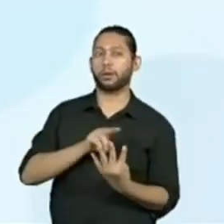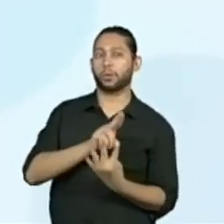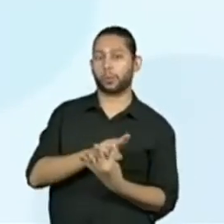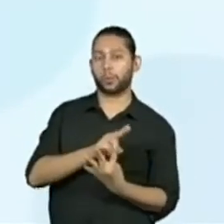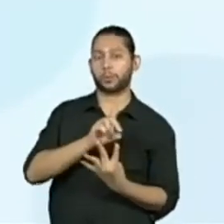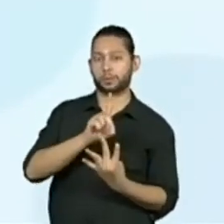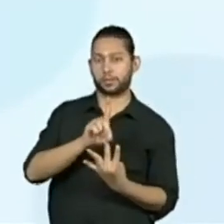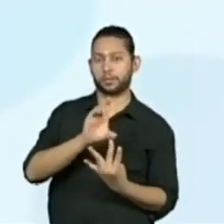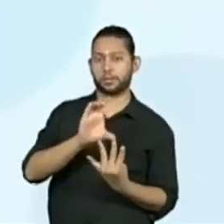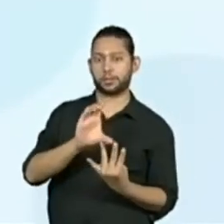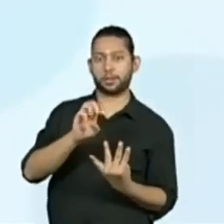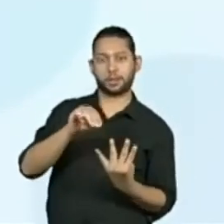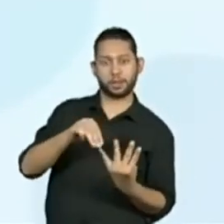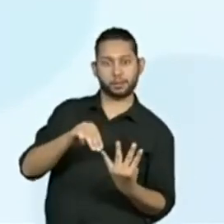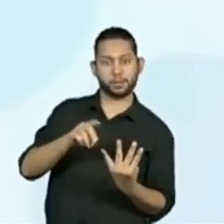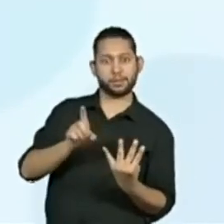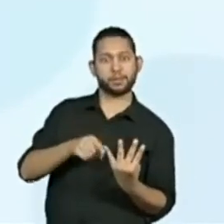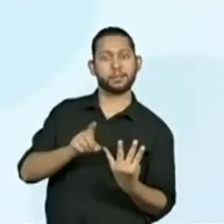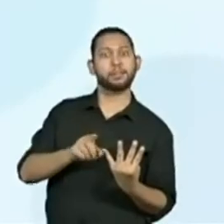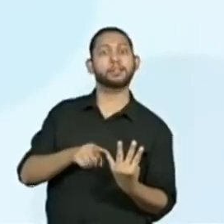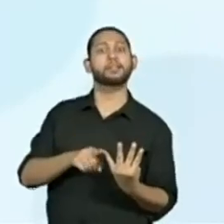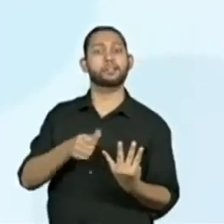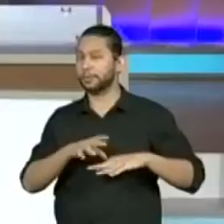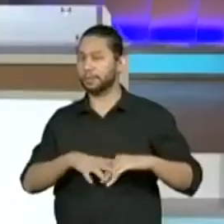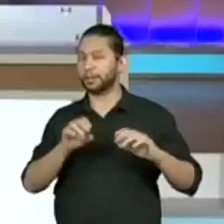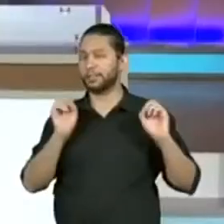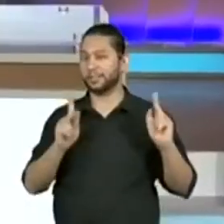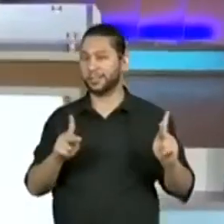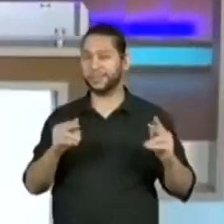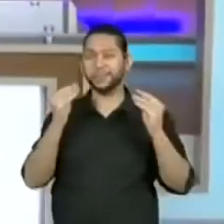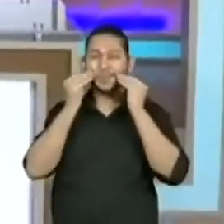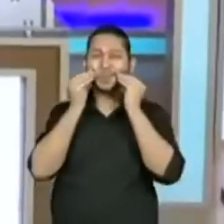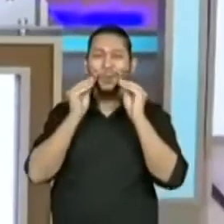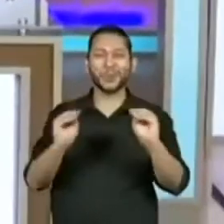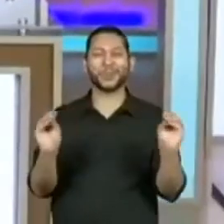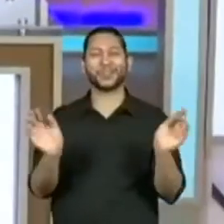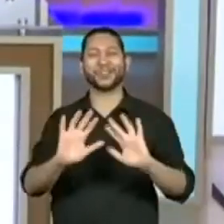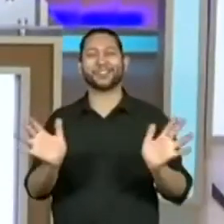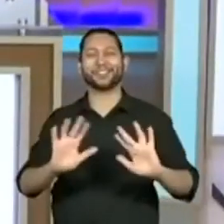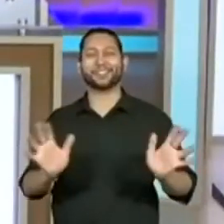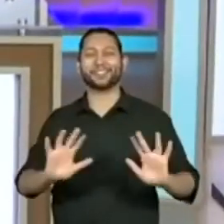milhar. Bastante coisa, né, pessoal? Beijão, tchau, tchau.